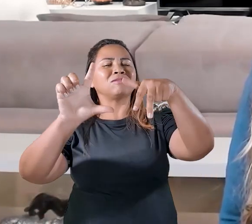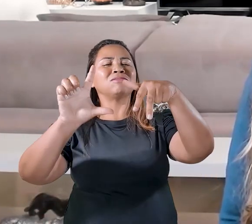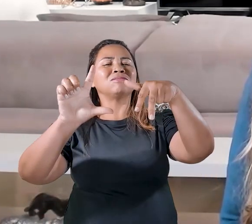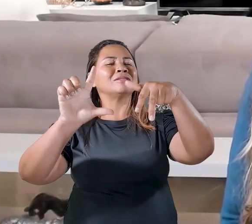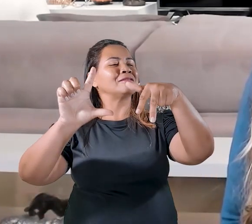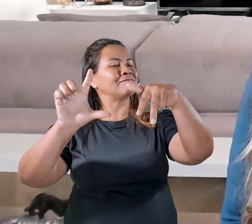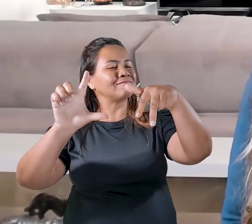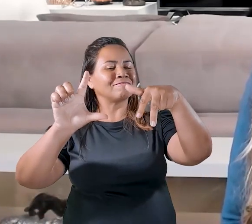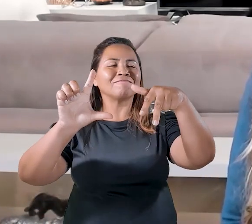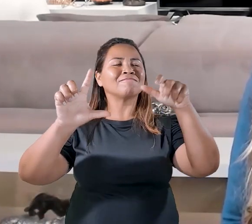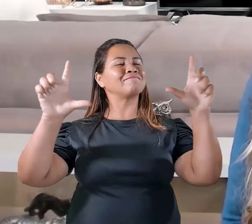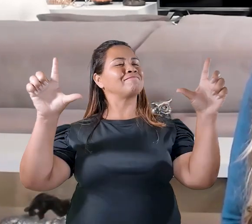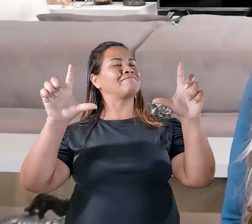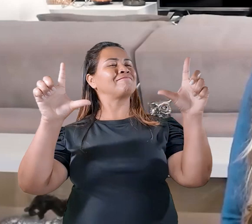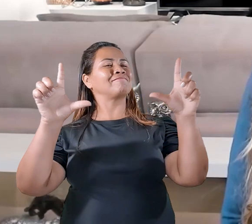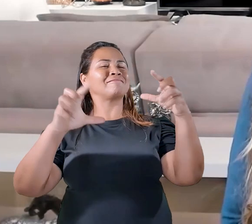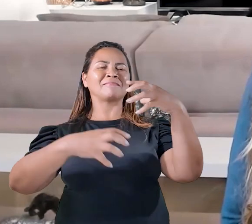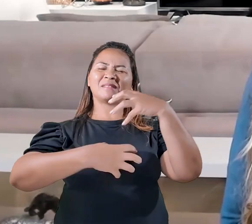E sinta